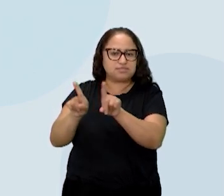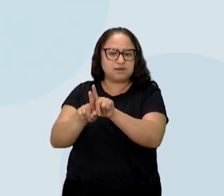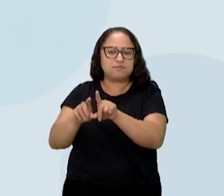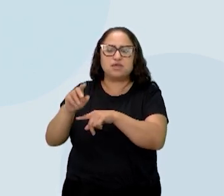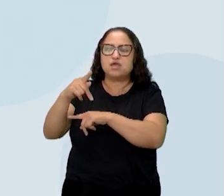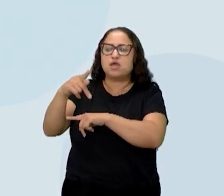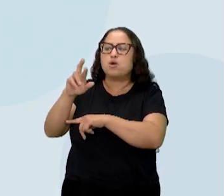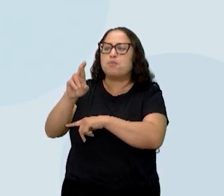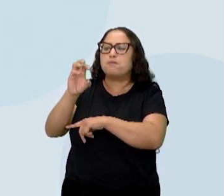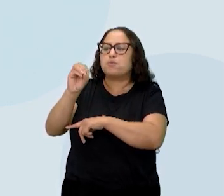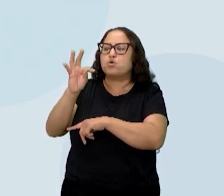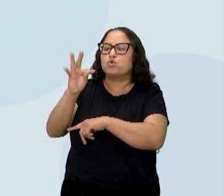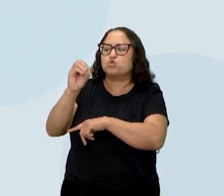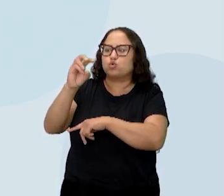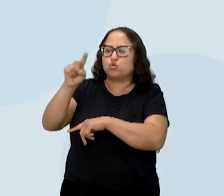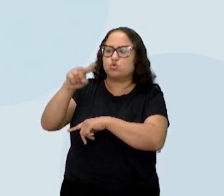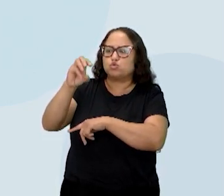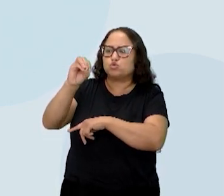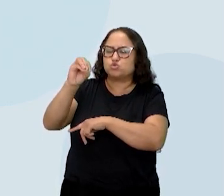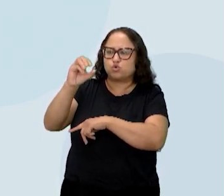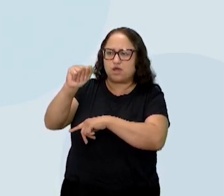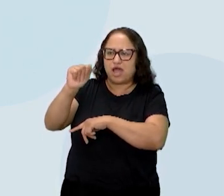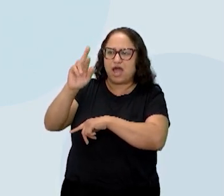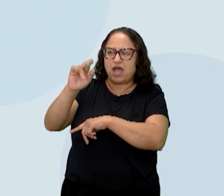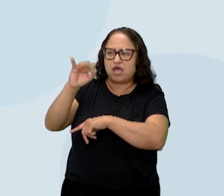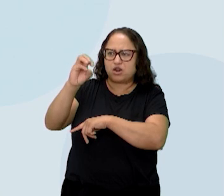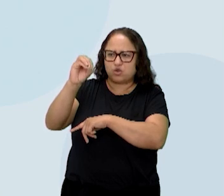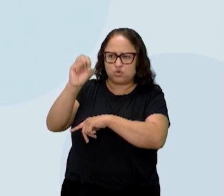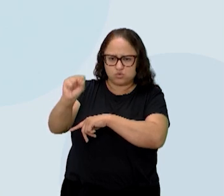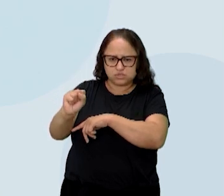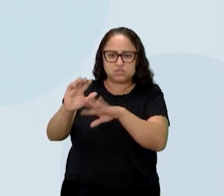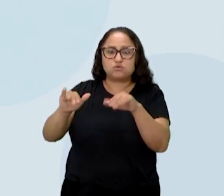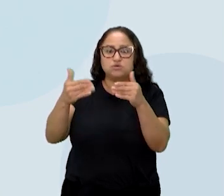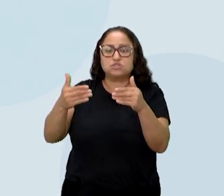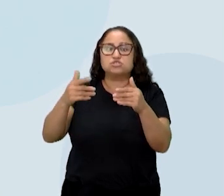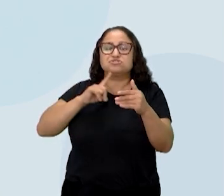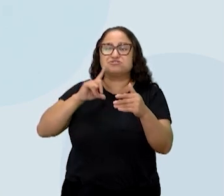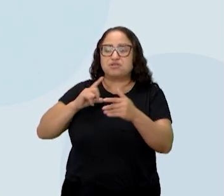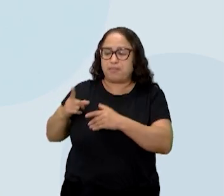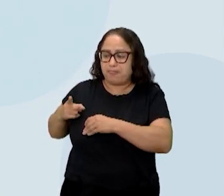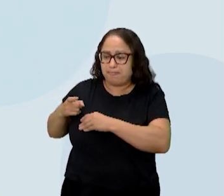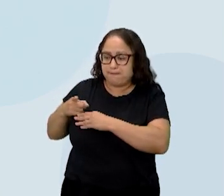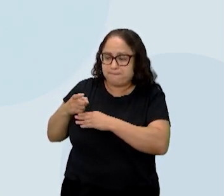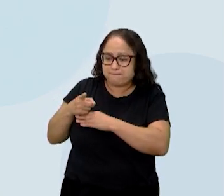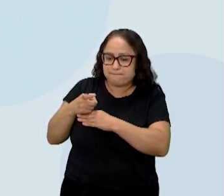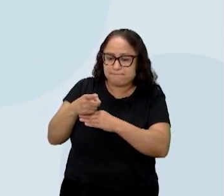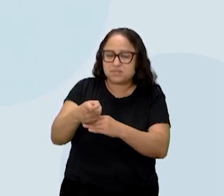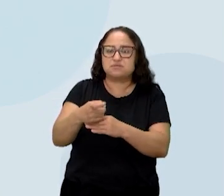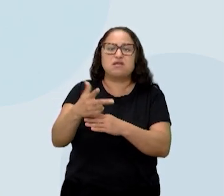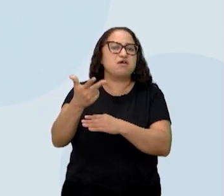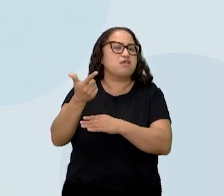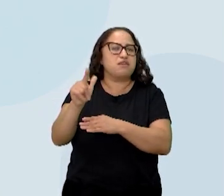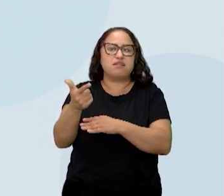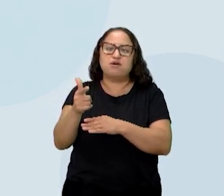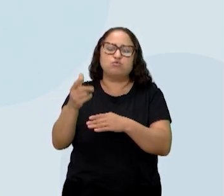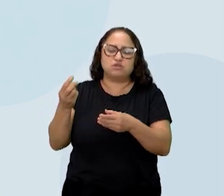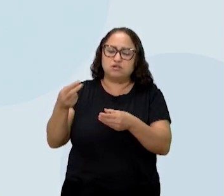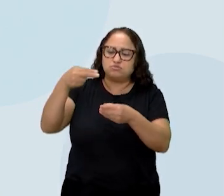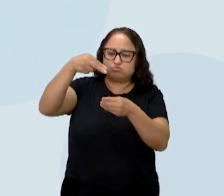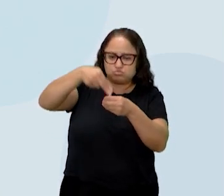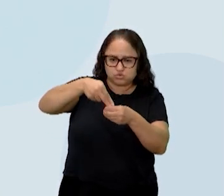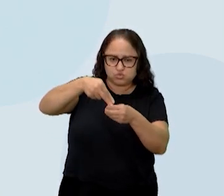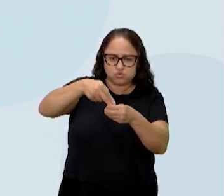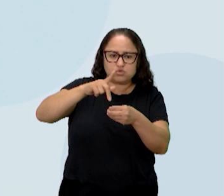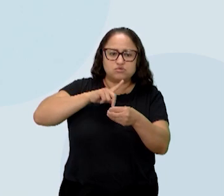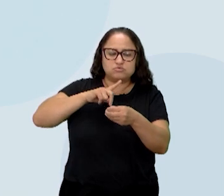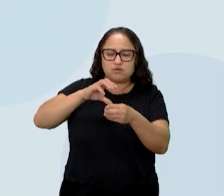organismos procariontes, ou seja, das bactérias, aí já não tem a presença de núcleo. Então o DNA está disperso